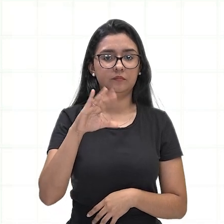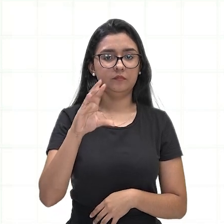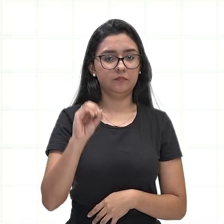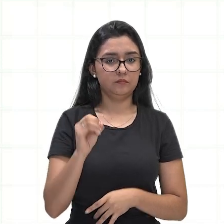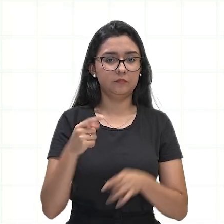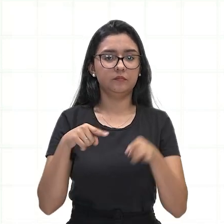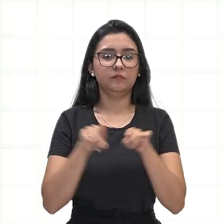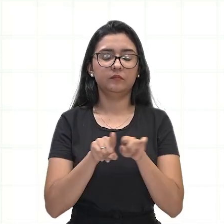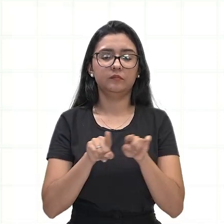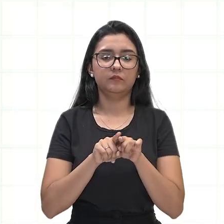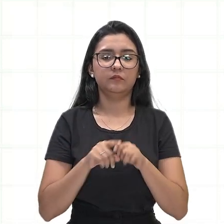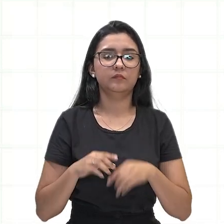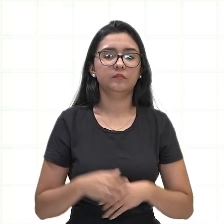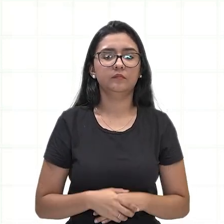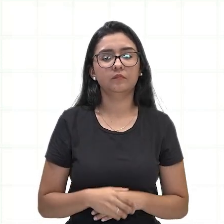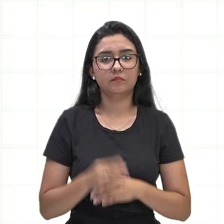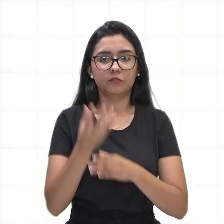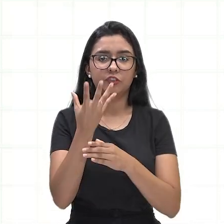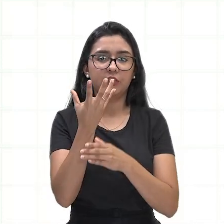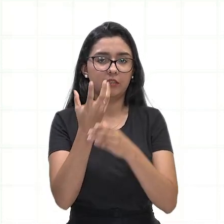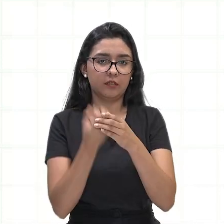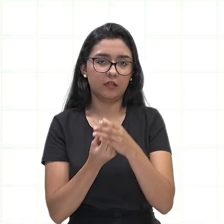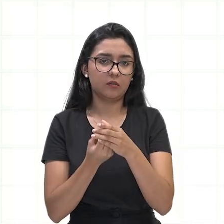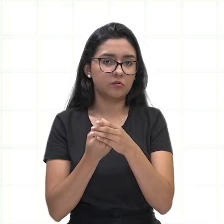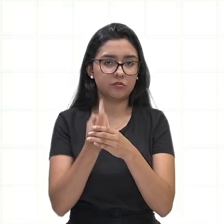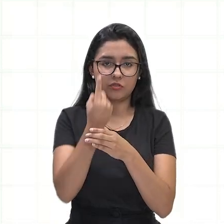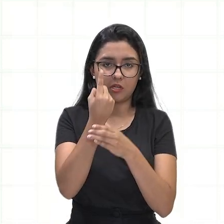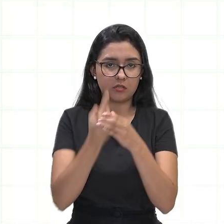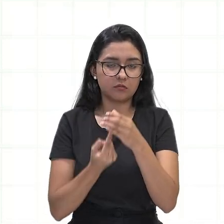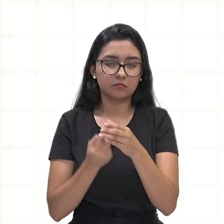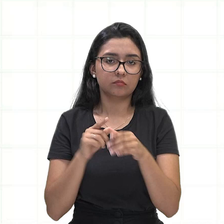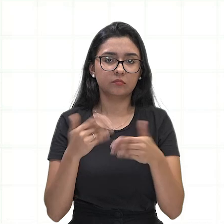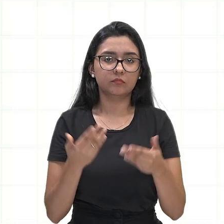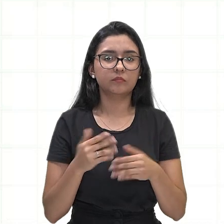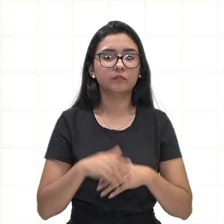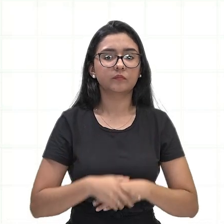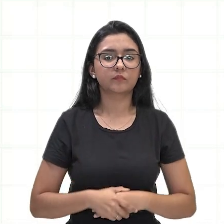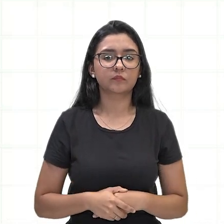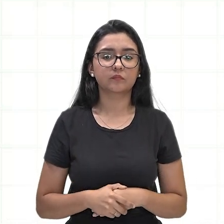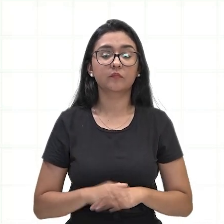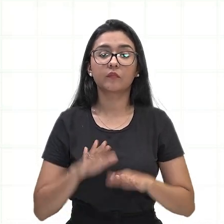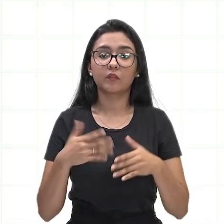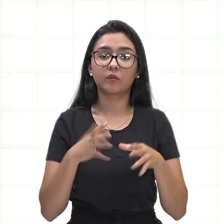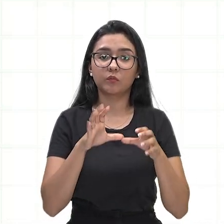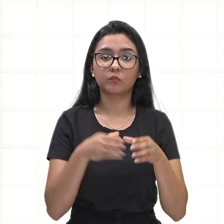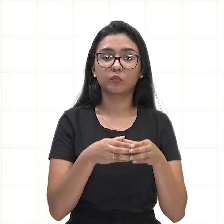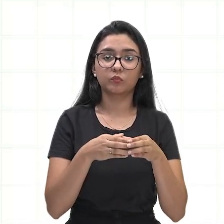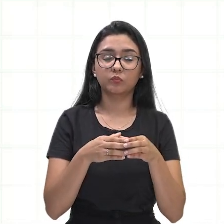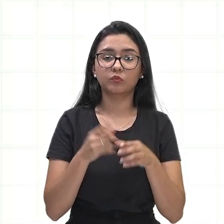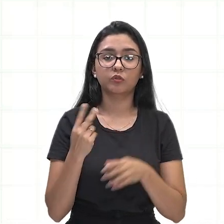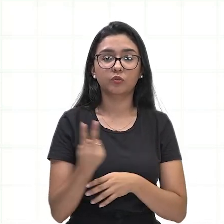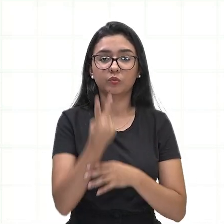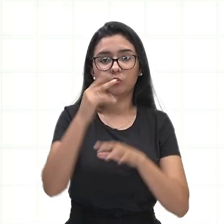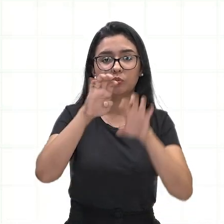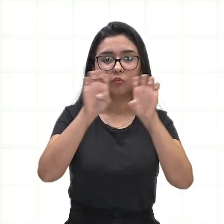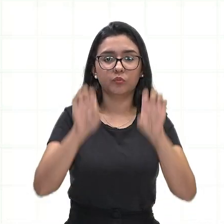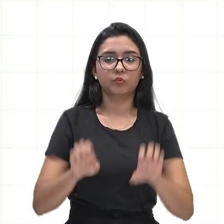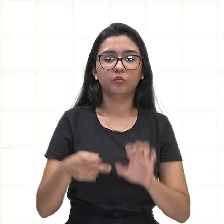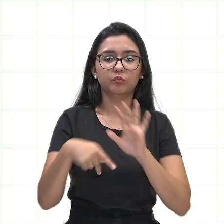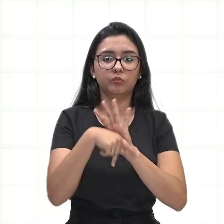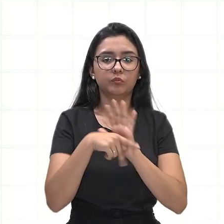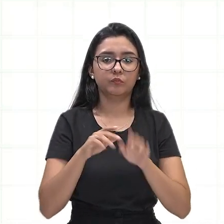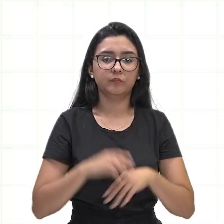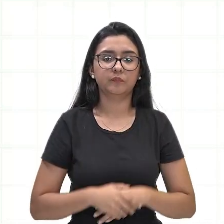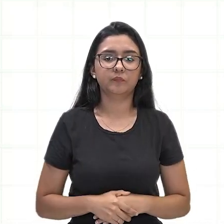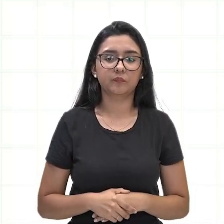é a região de entrada, né, ou saída desse quinidocílio. Então, o conjunto dessas duas estruturas a gente